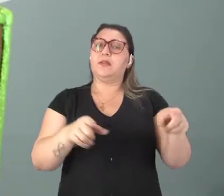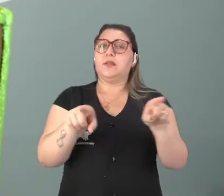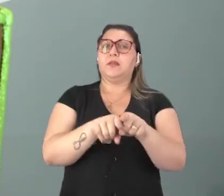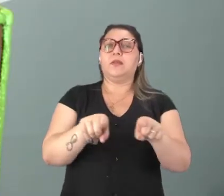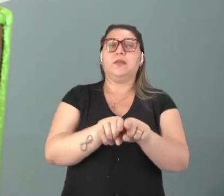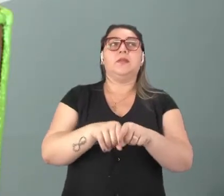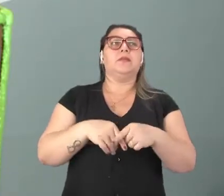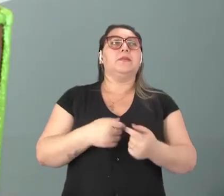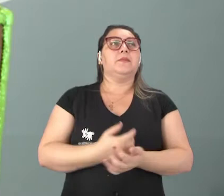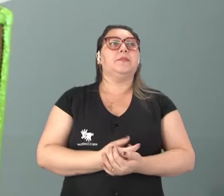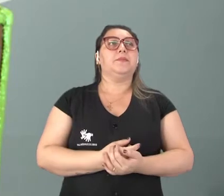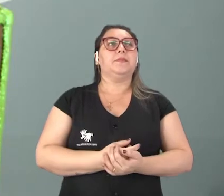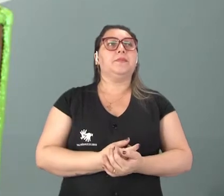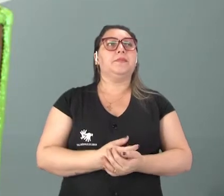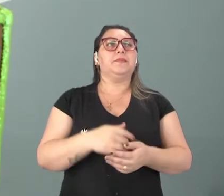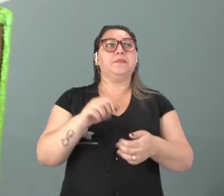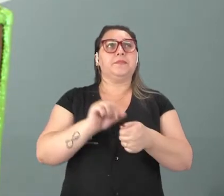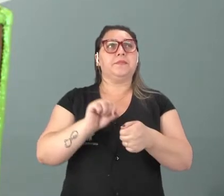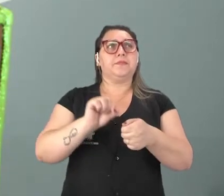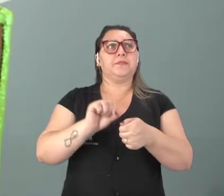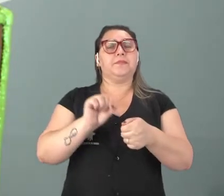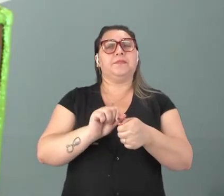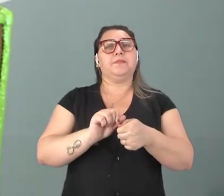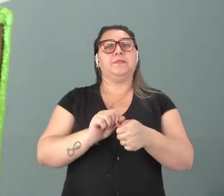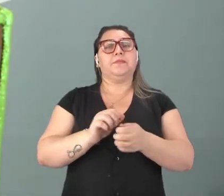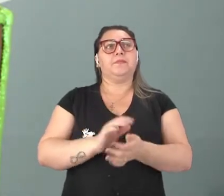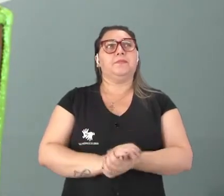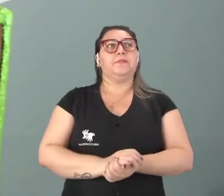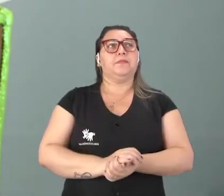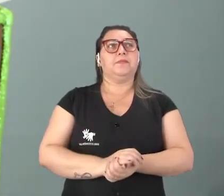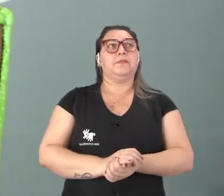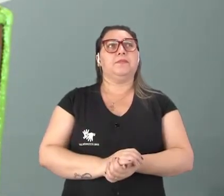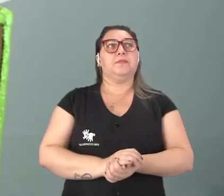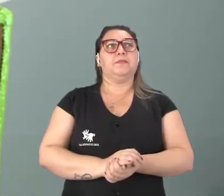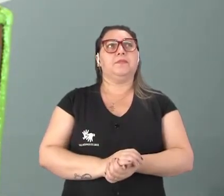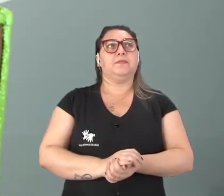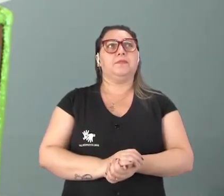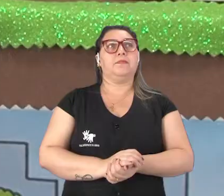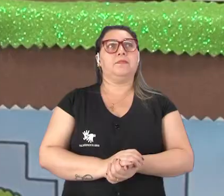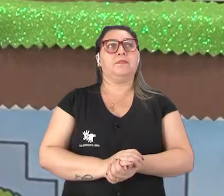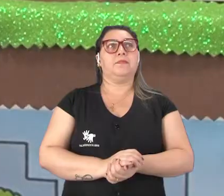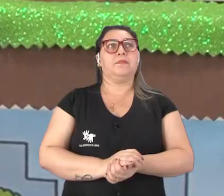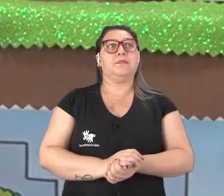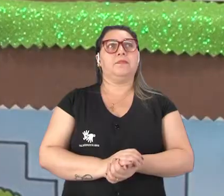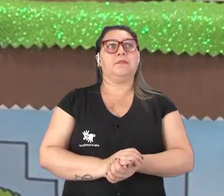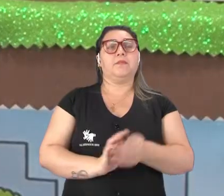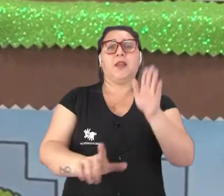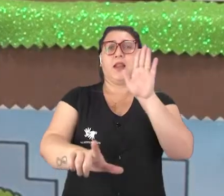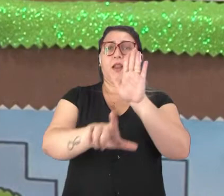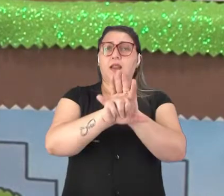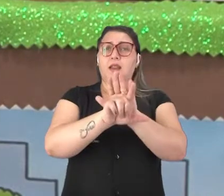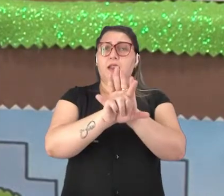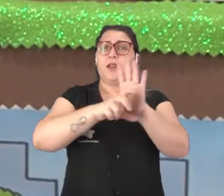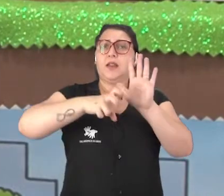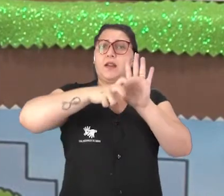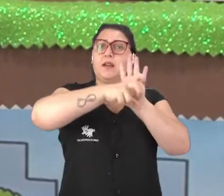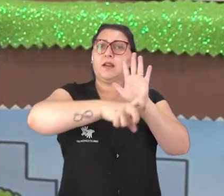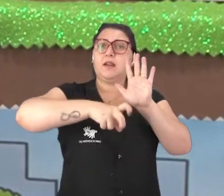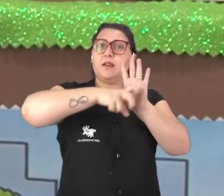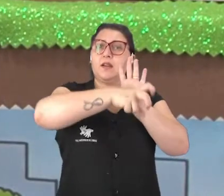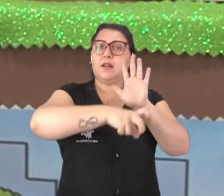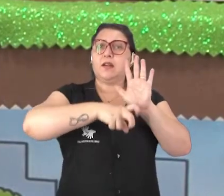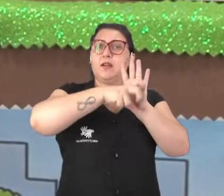adolescentes. Foram criadas também aqui, ó, Lei Maria da Penha, né, que